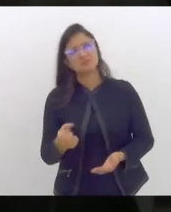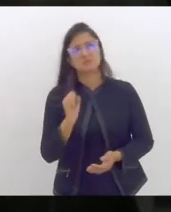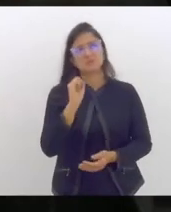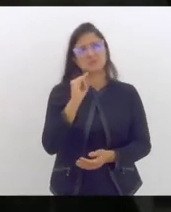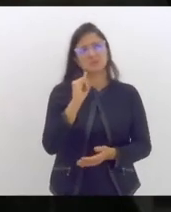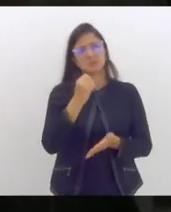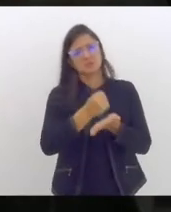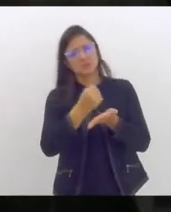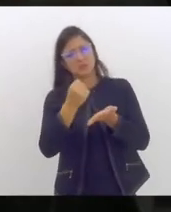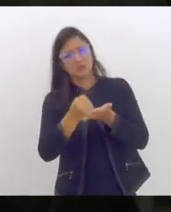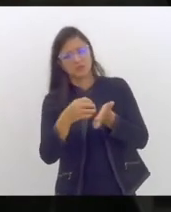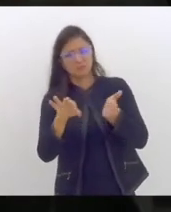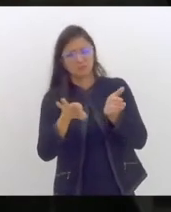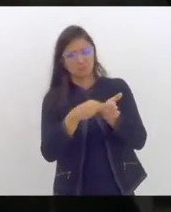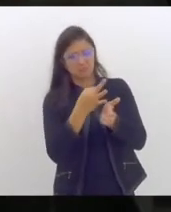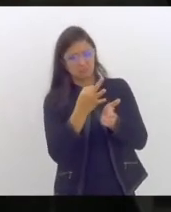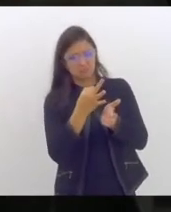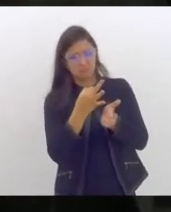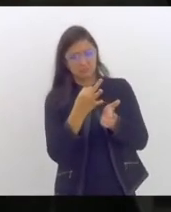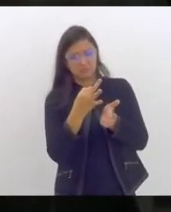fosse totalmente legal,